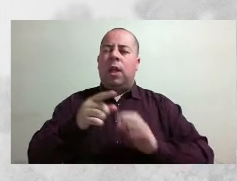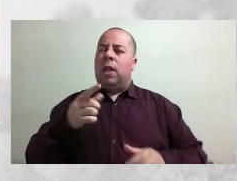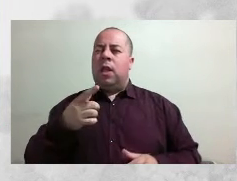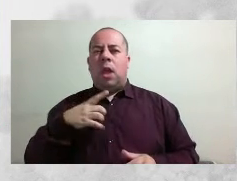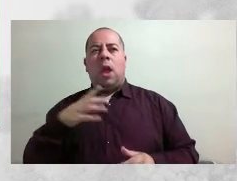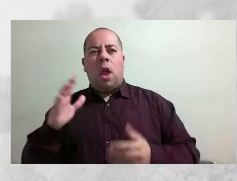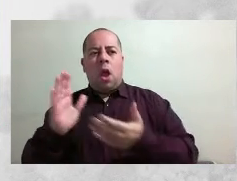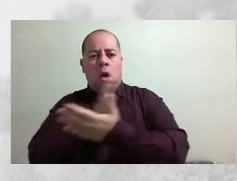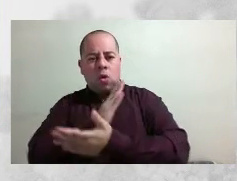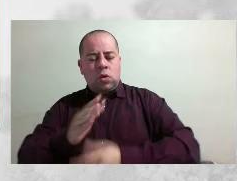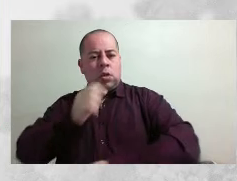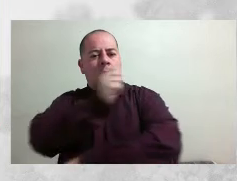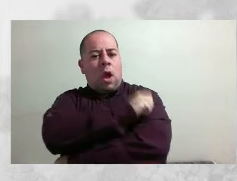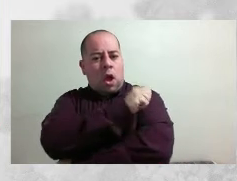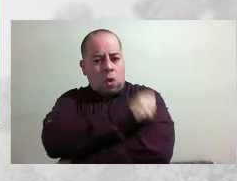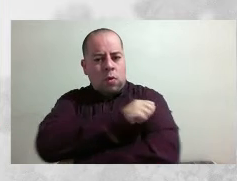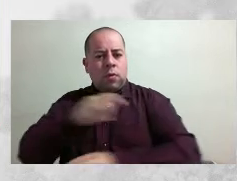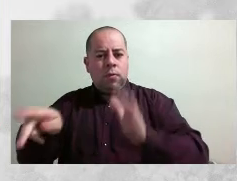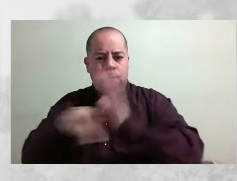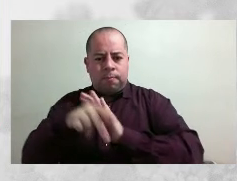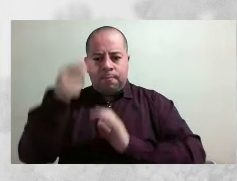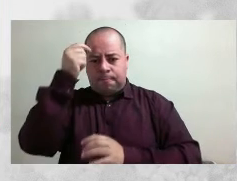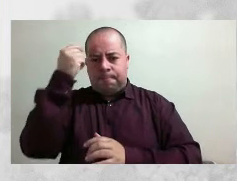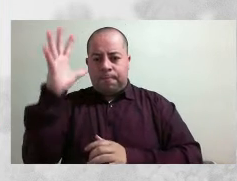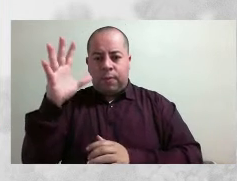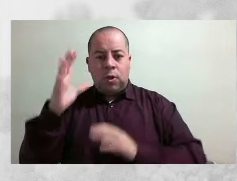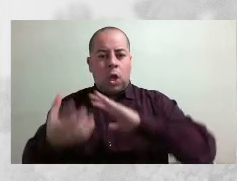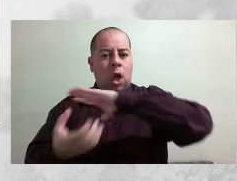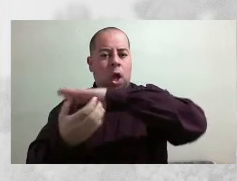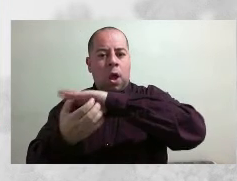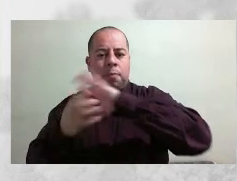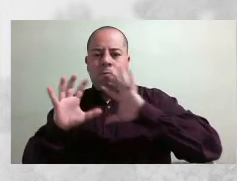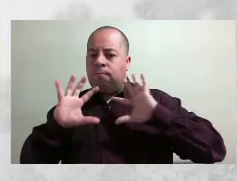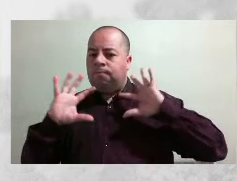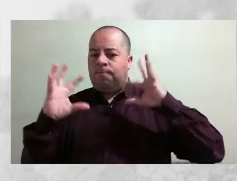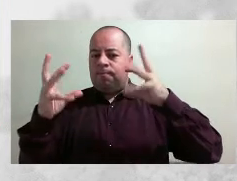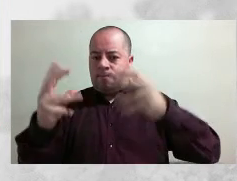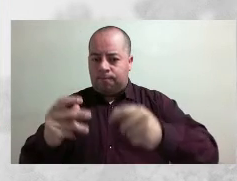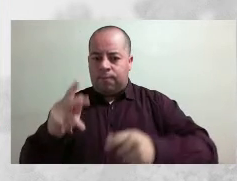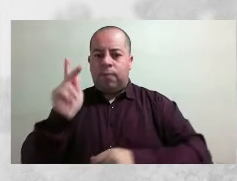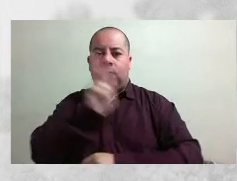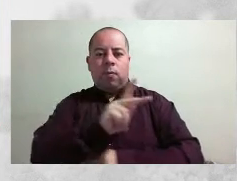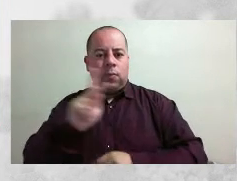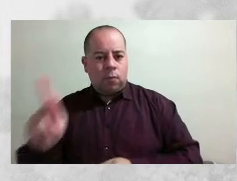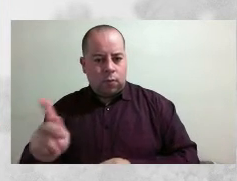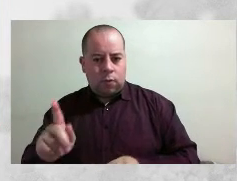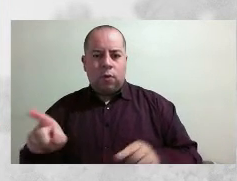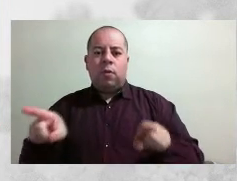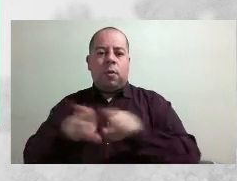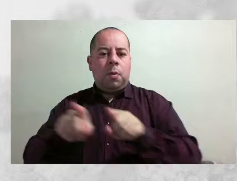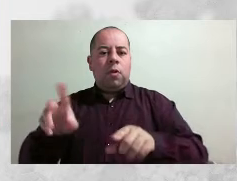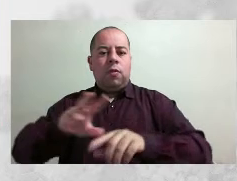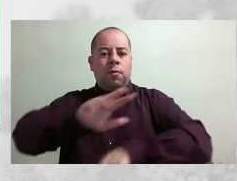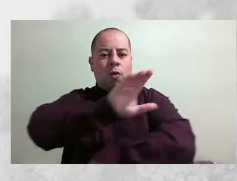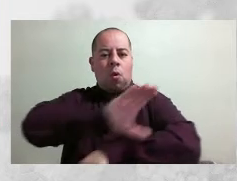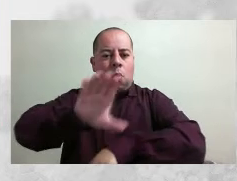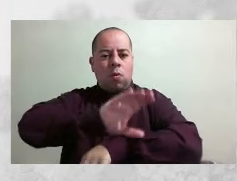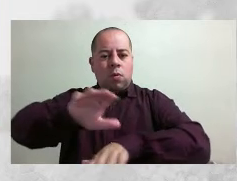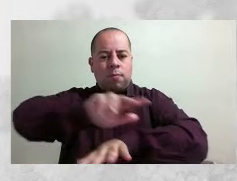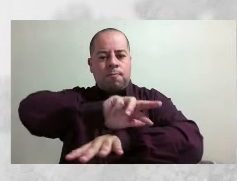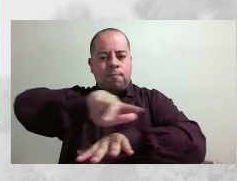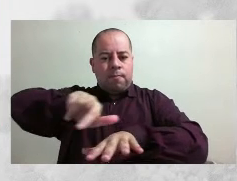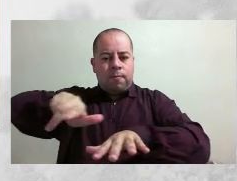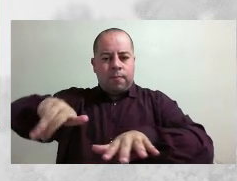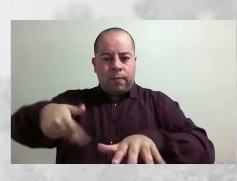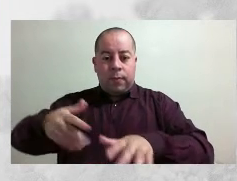desde os acadêmicos da Unipampa, de todos os campi, né, os docentes também de vários cursos,